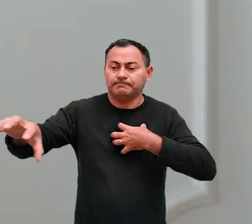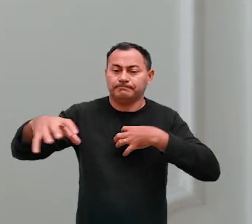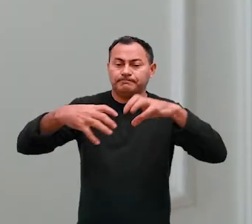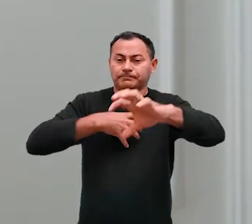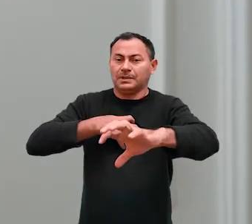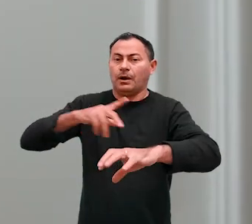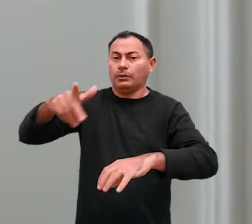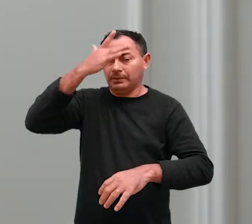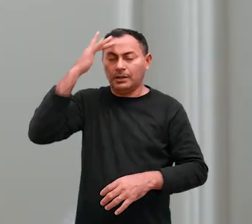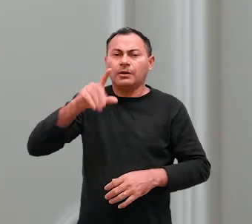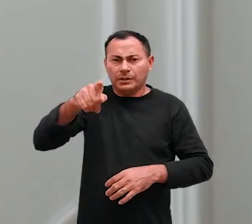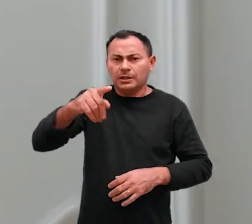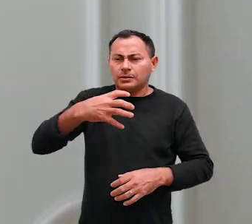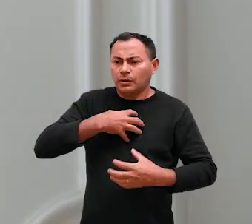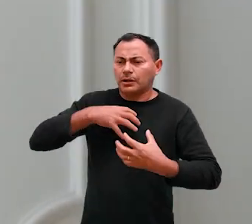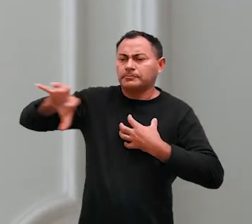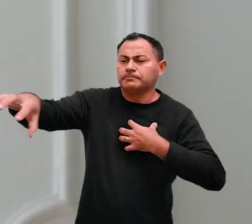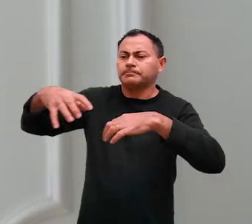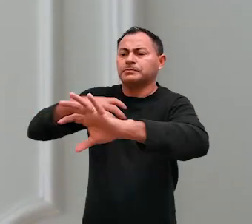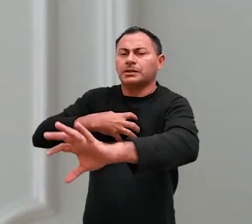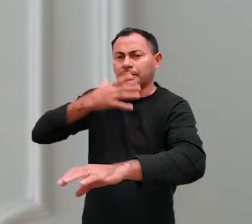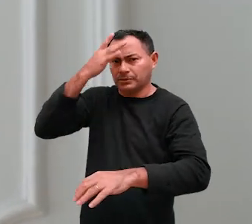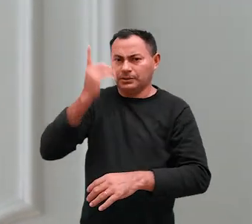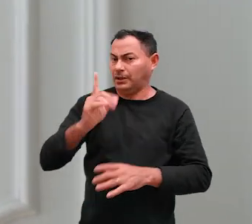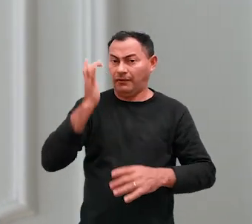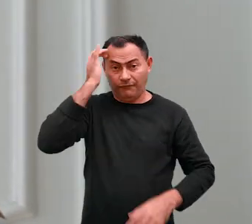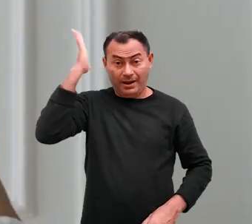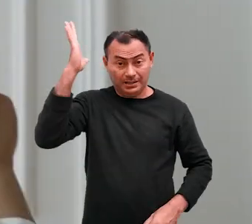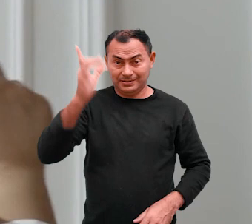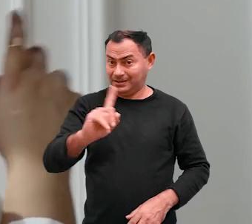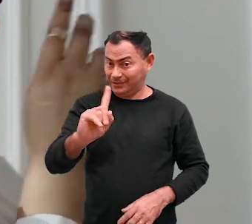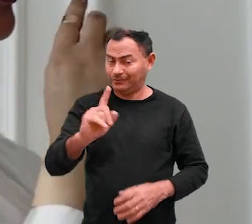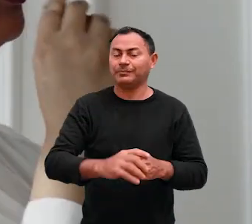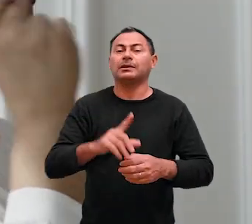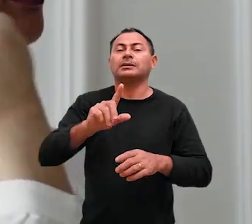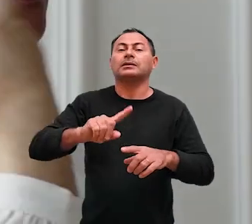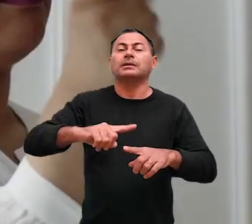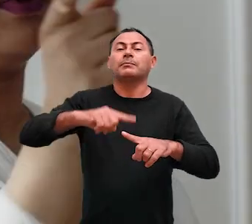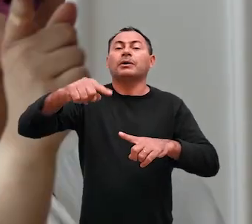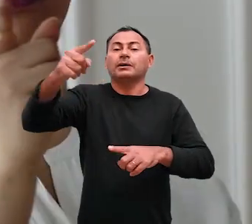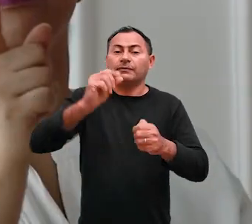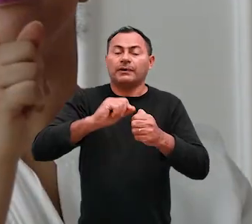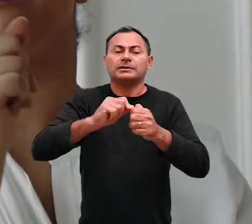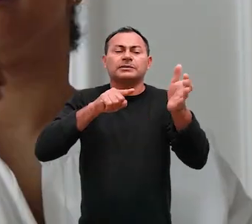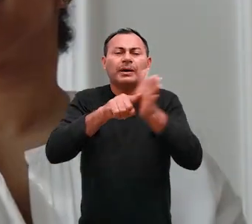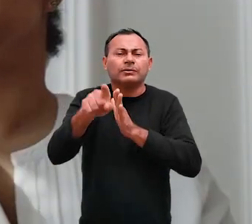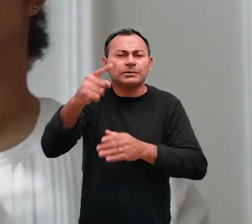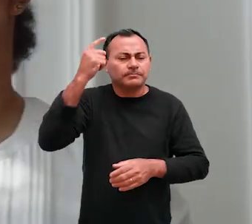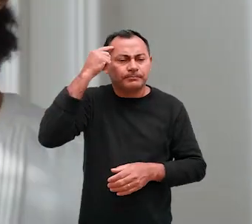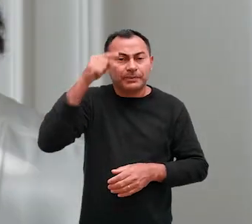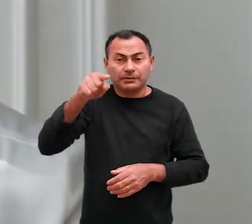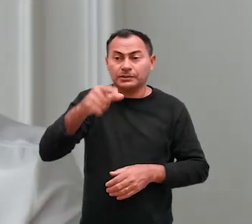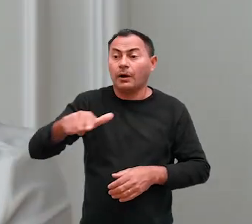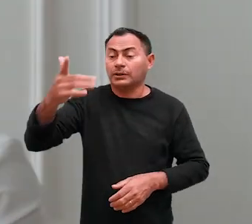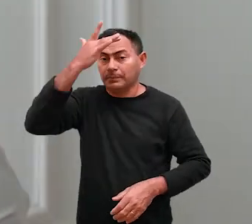outra pessoa. Coloque-se no lugar da outra pessoa, o que não é nada fácil, e depois faça a você mesmo a seguinte pergunta: se